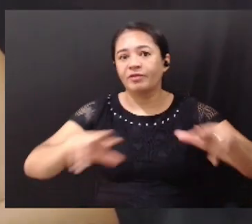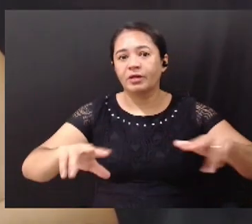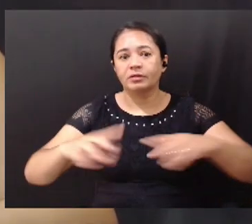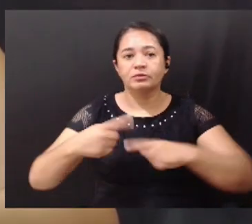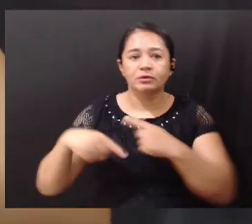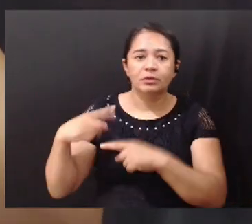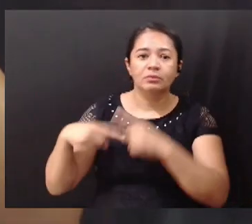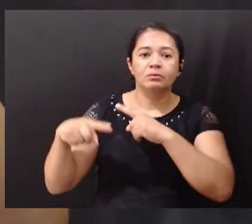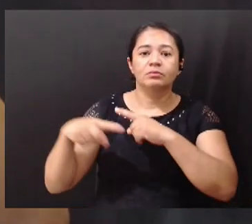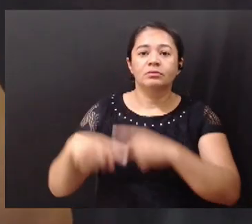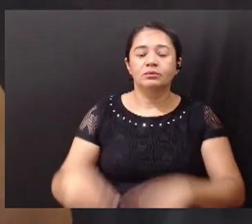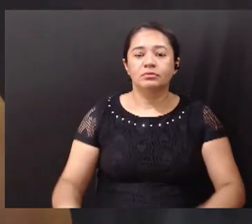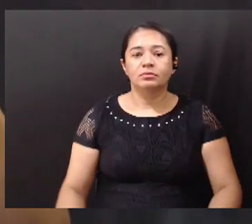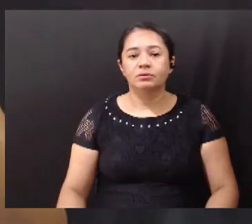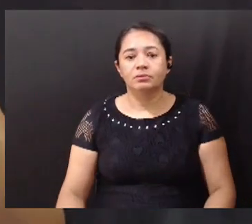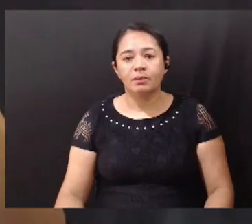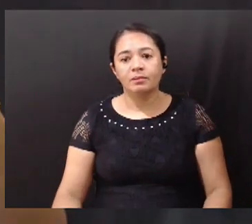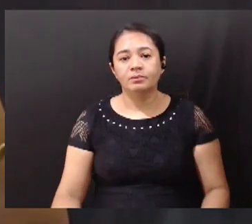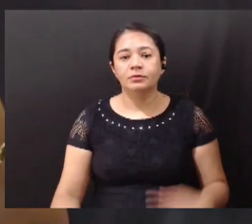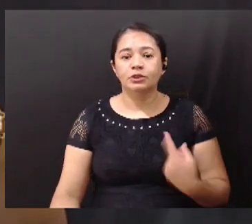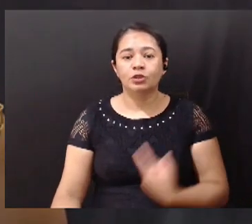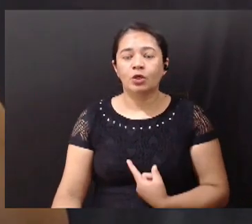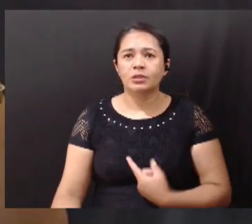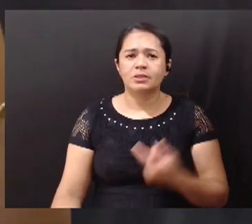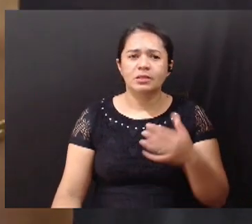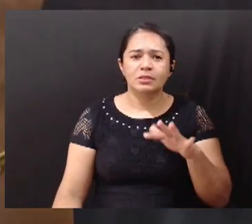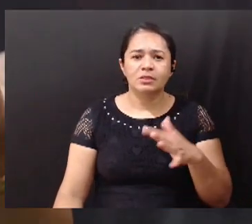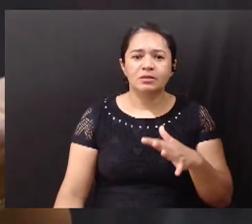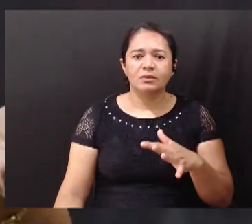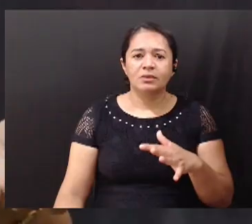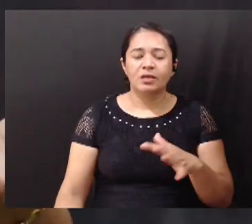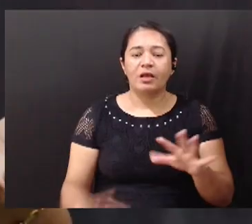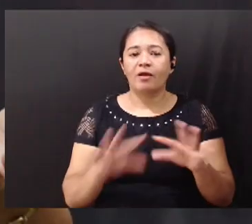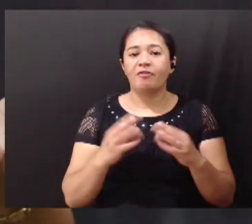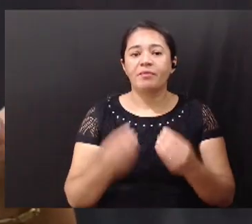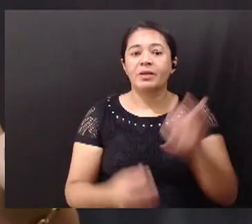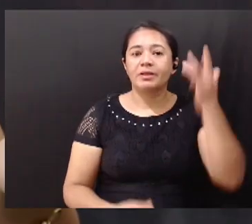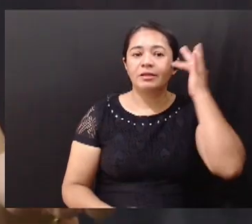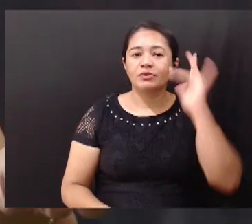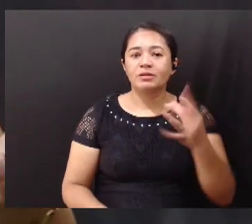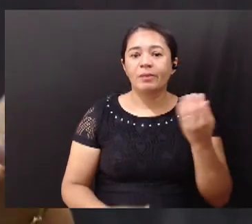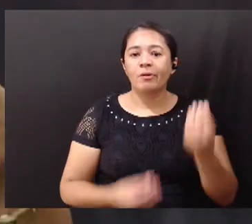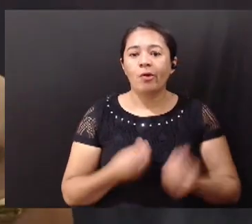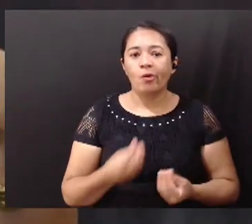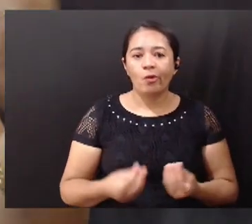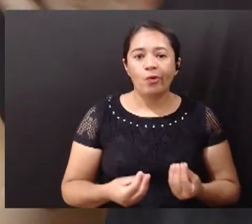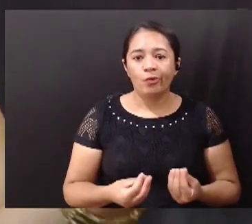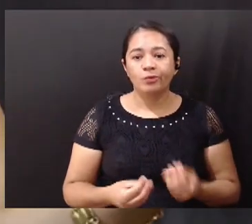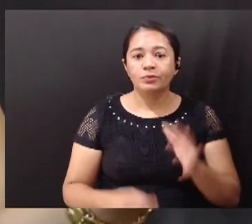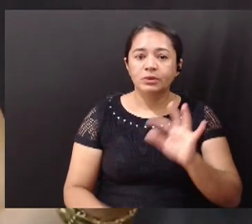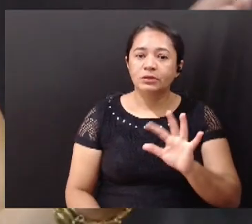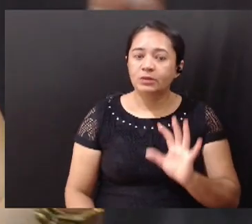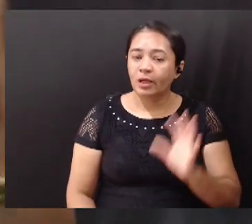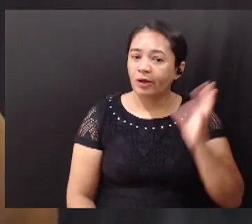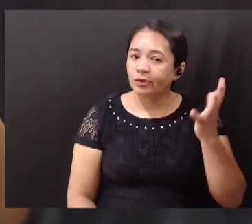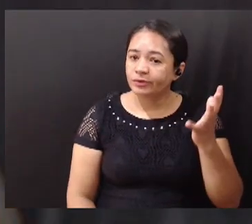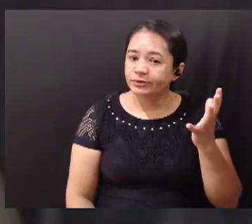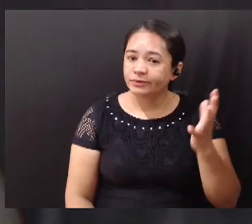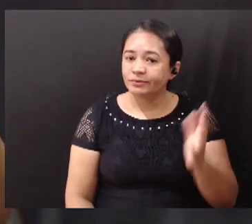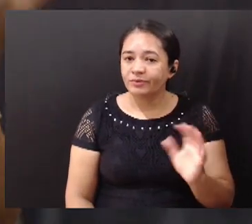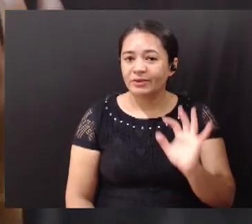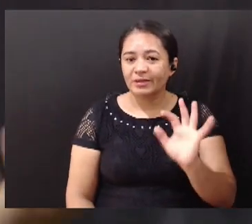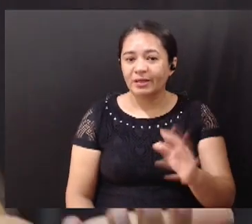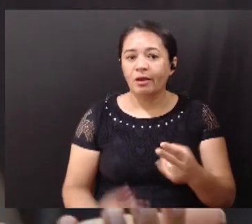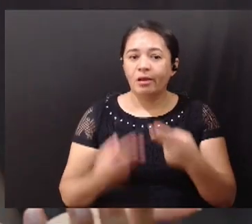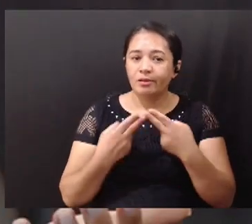infantil. A gente, muitas vezes, as famílias não têm noção da dimensão que isso traz. Então, essa questão da paciência é um